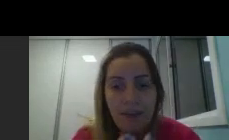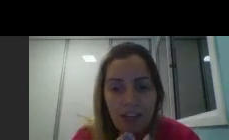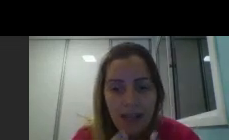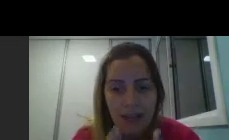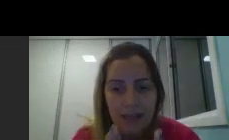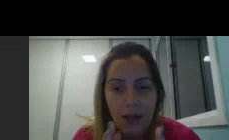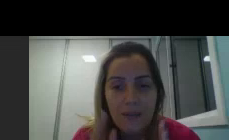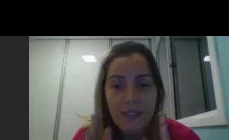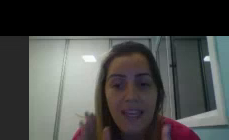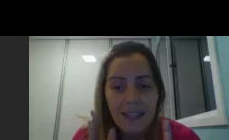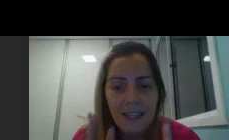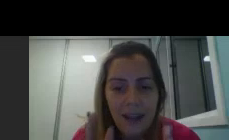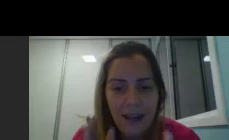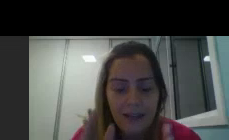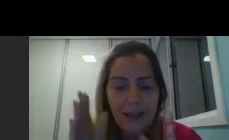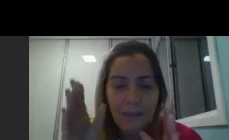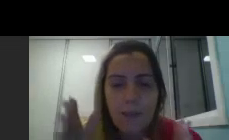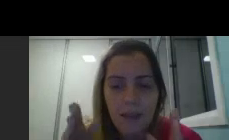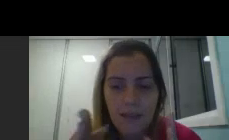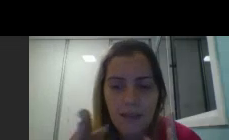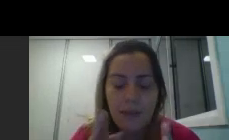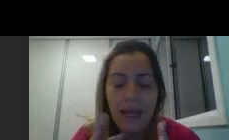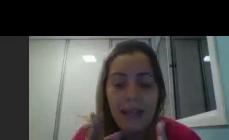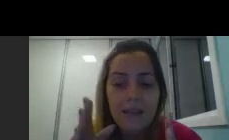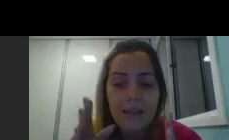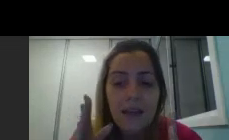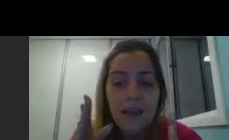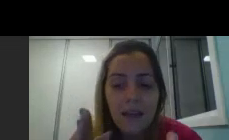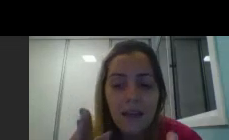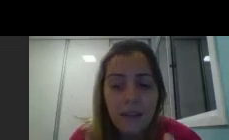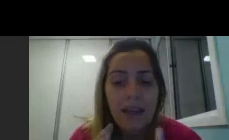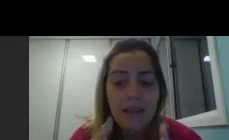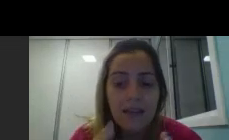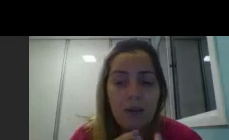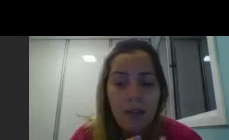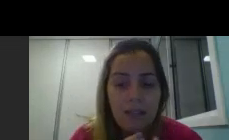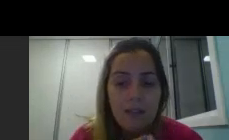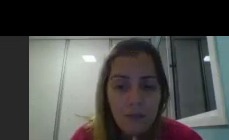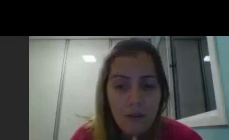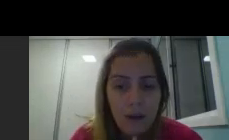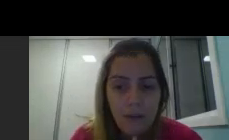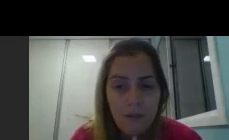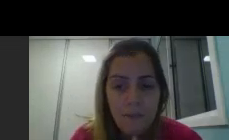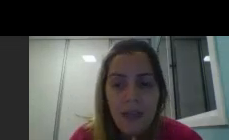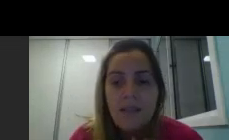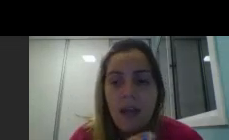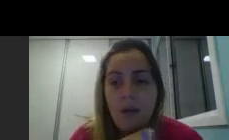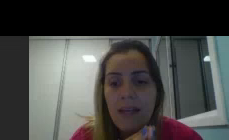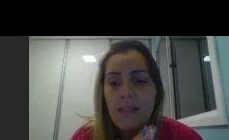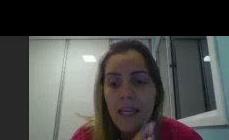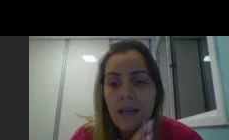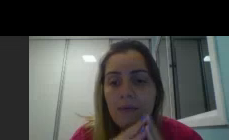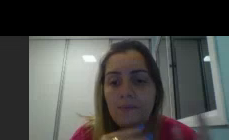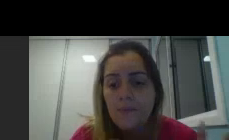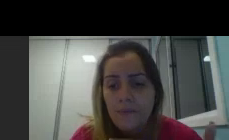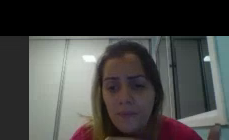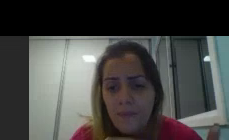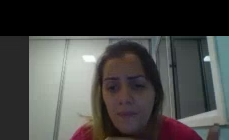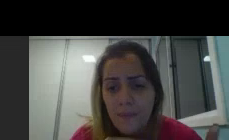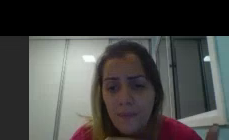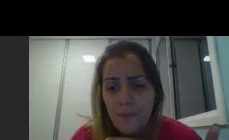que se manifeste essa ausência aí da pigmentação na íris e eu tenha essa coloração dos olhos. Se eu